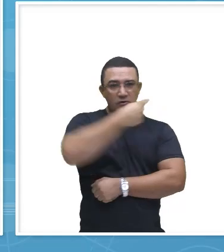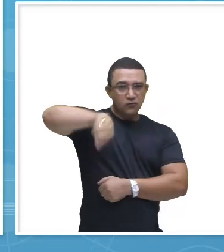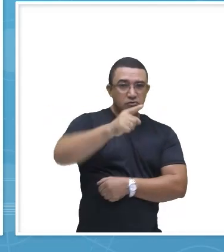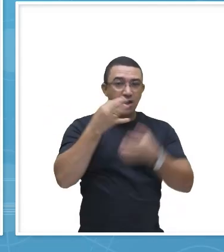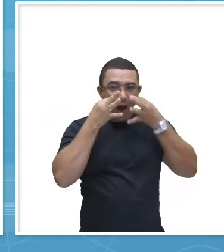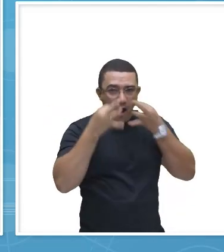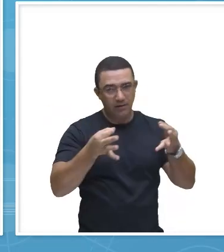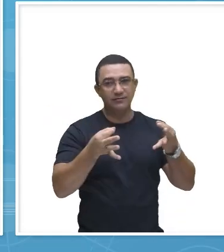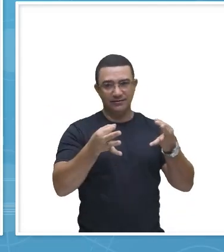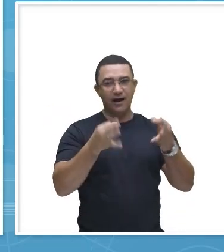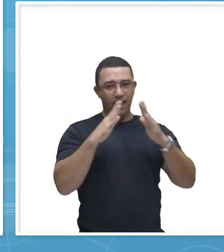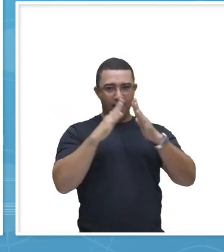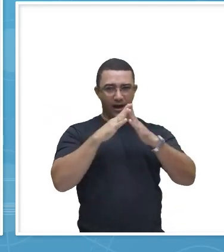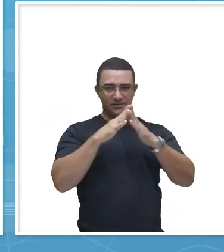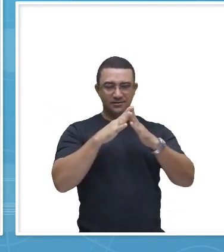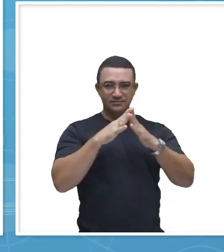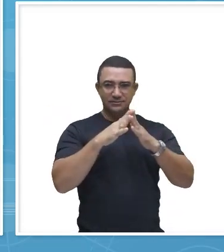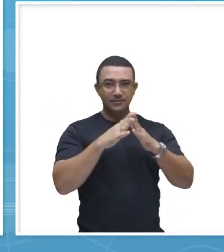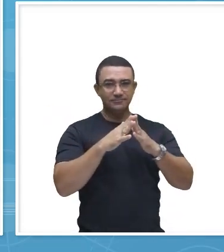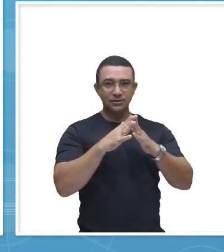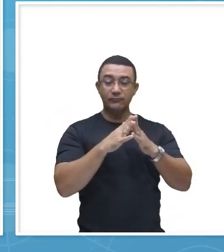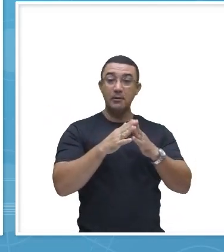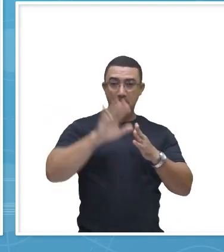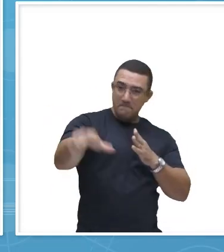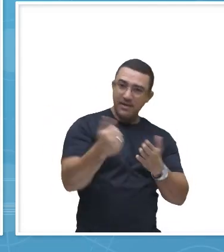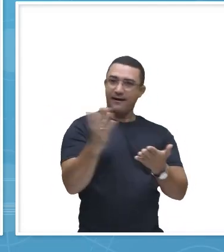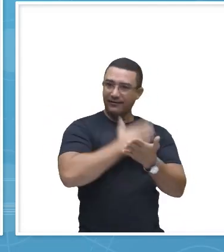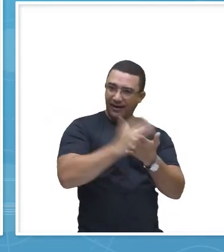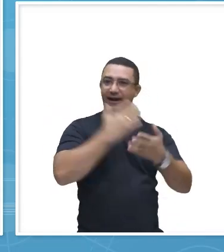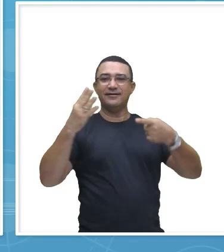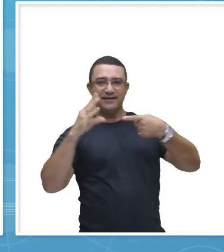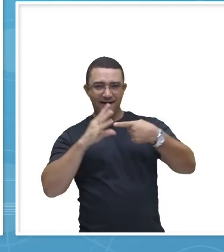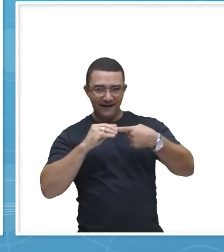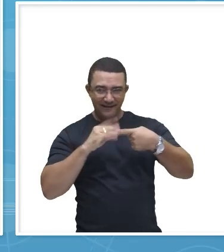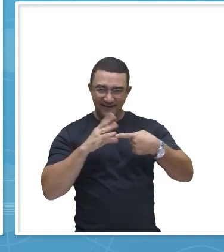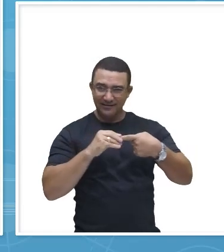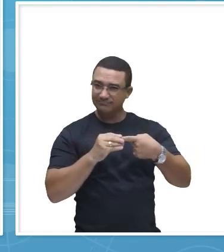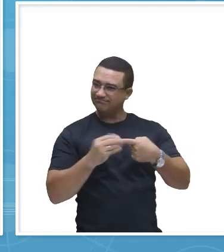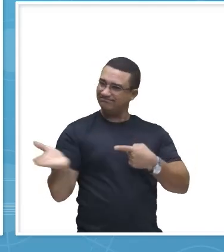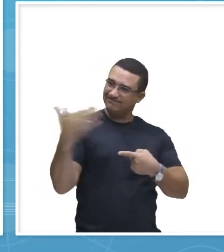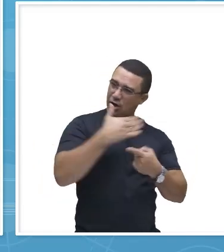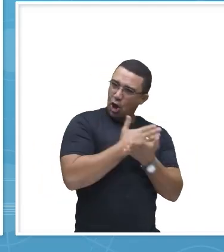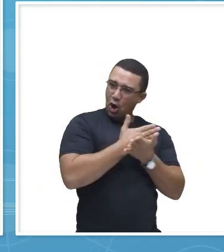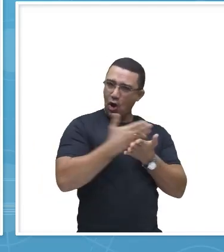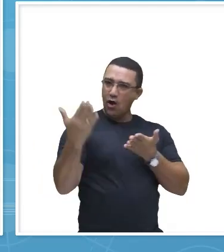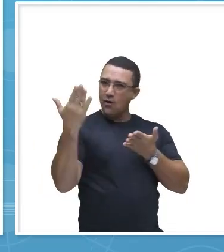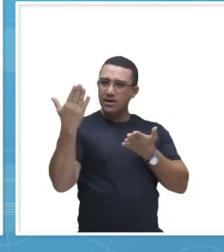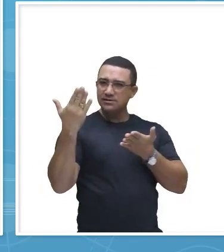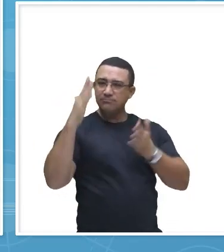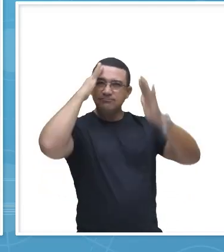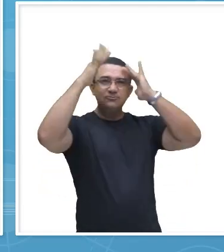acompanhando em casa, nesse momento, prepare caderno, prepare caneta e vamos começar a nossa viagem